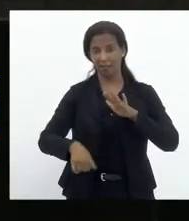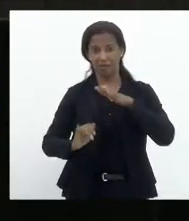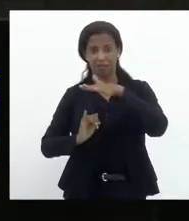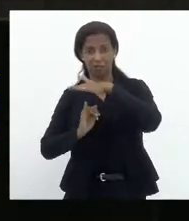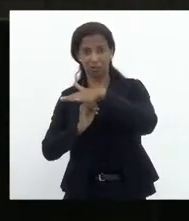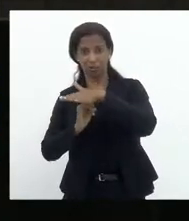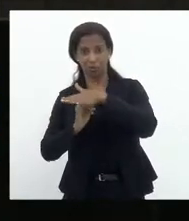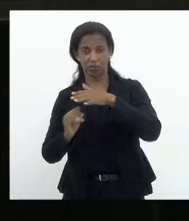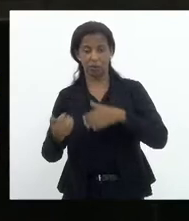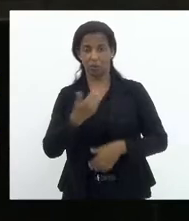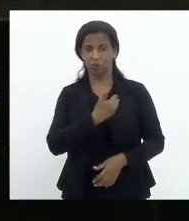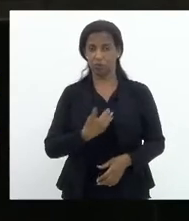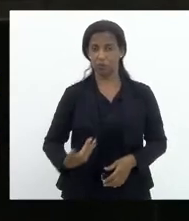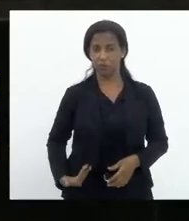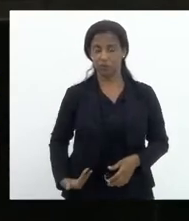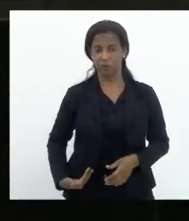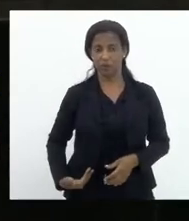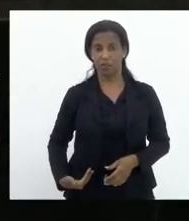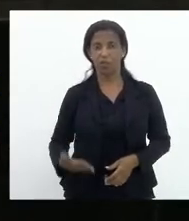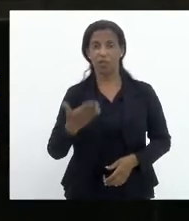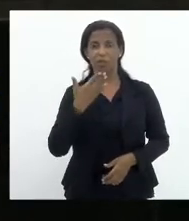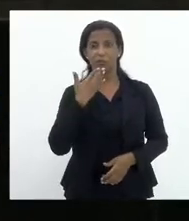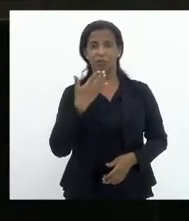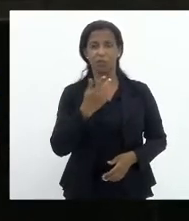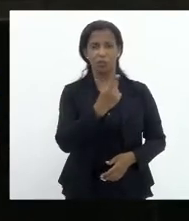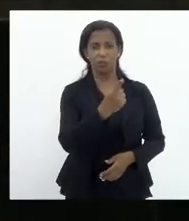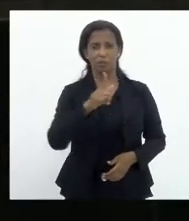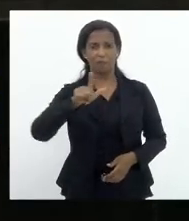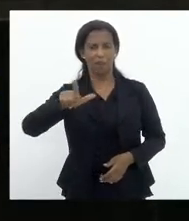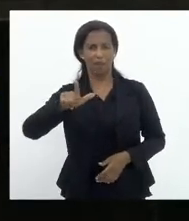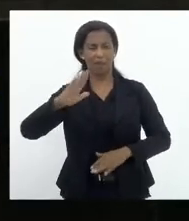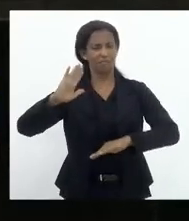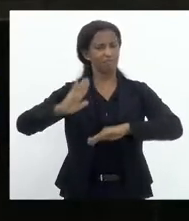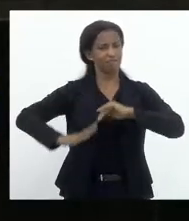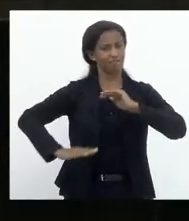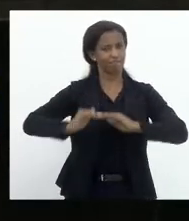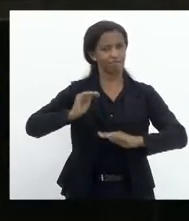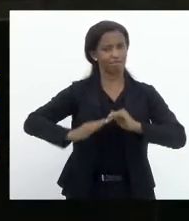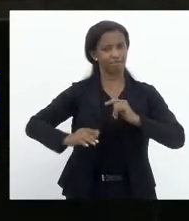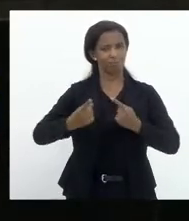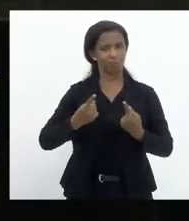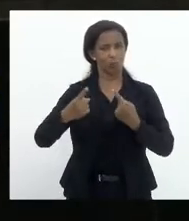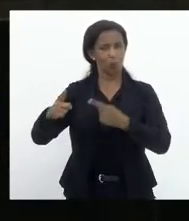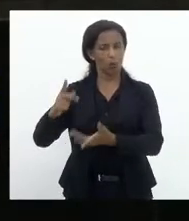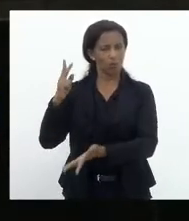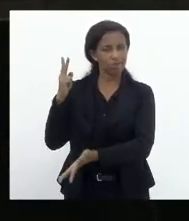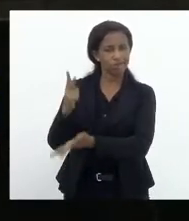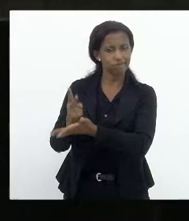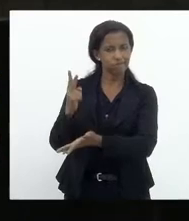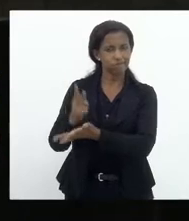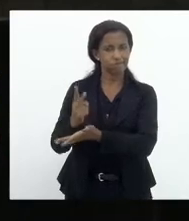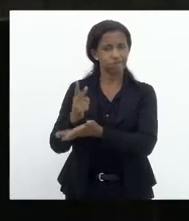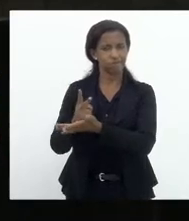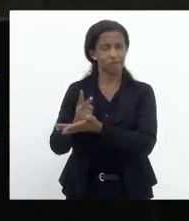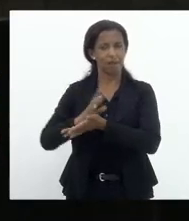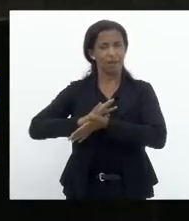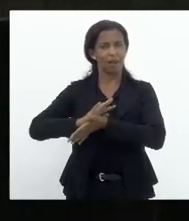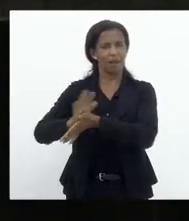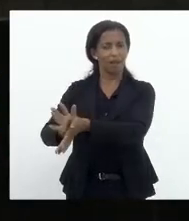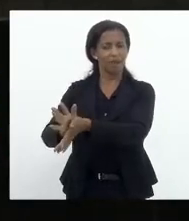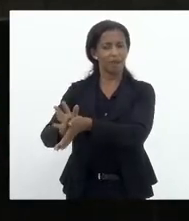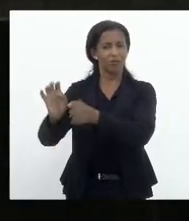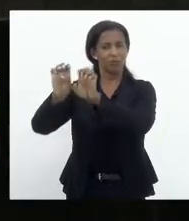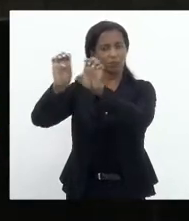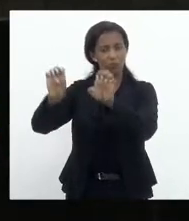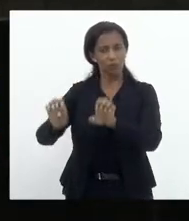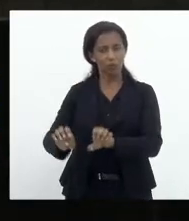da administração pública de um programa de prevenção capacitação e enfrentamento permanente a racismo